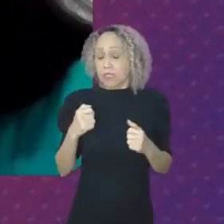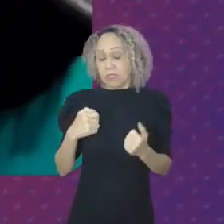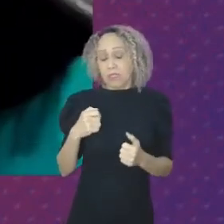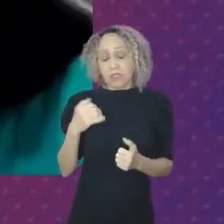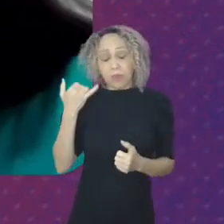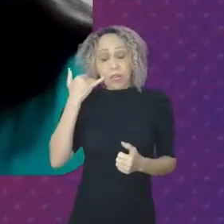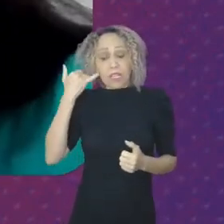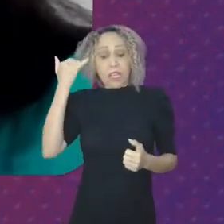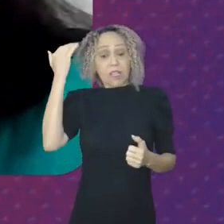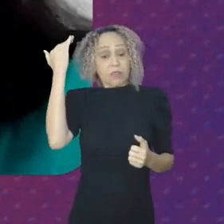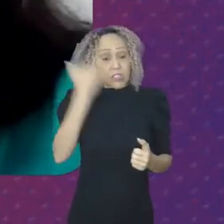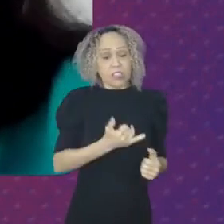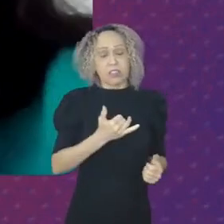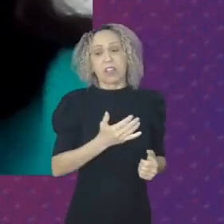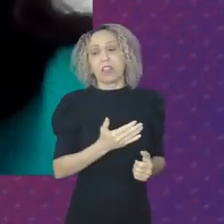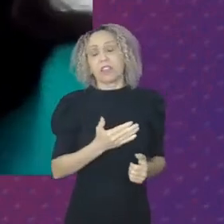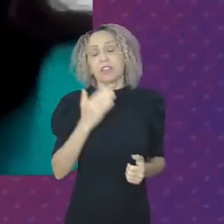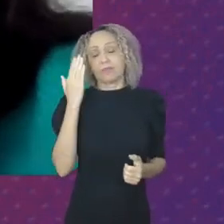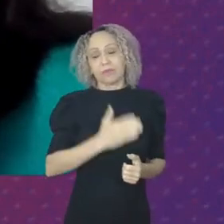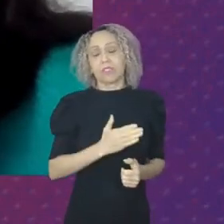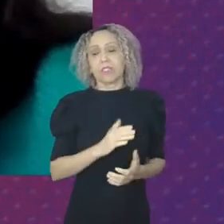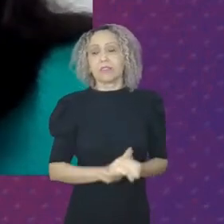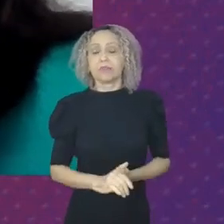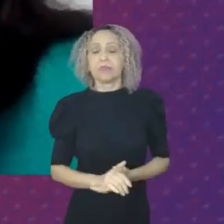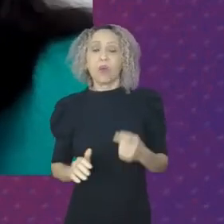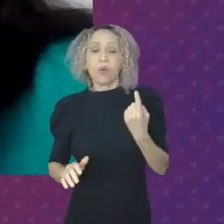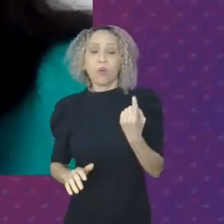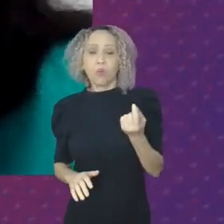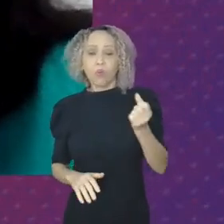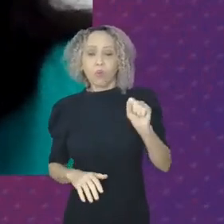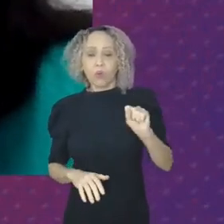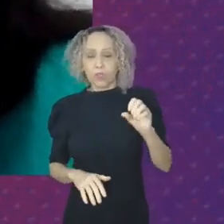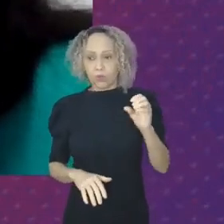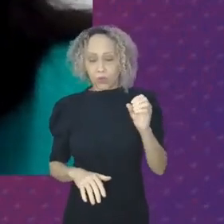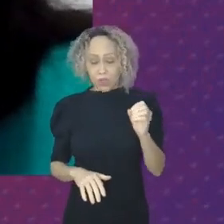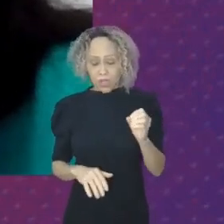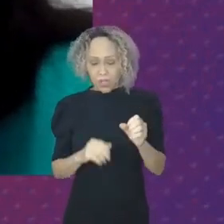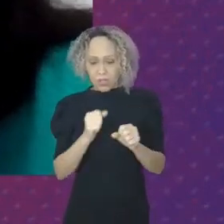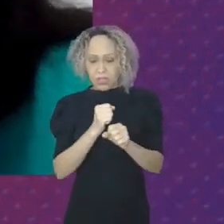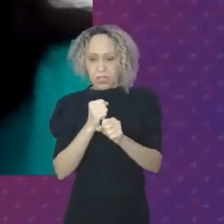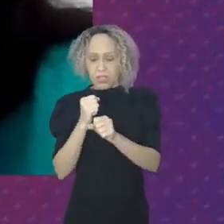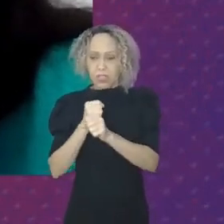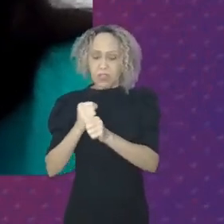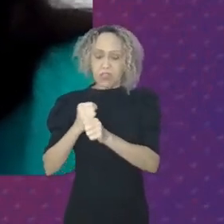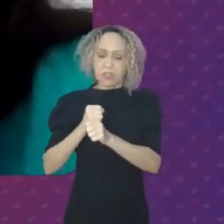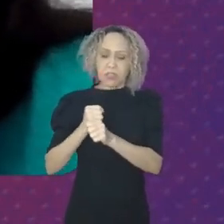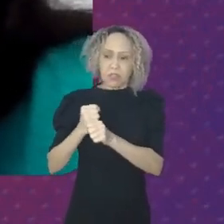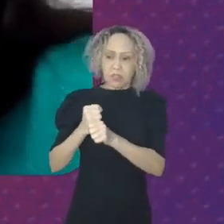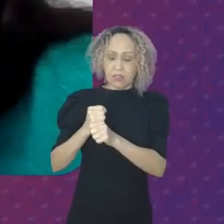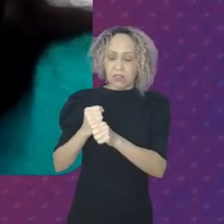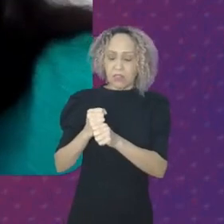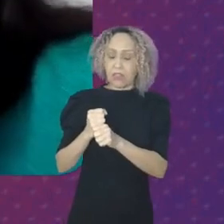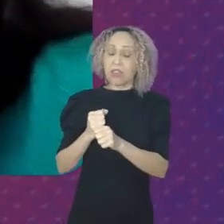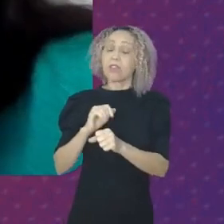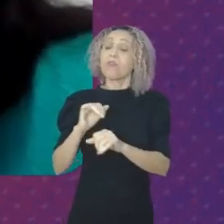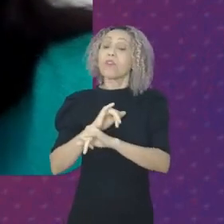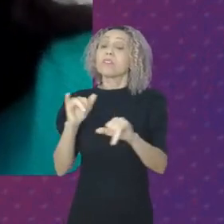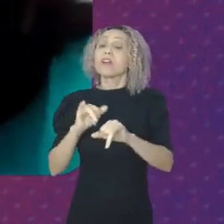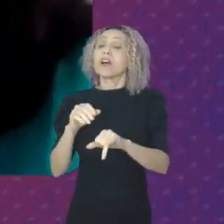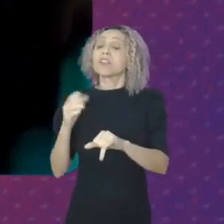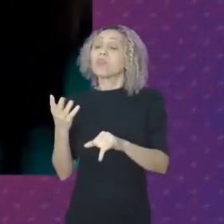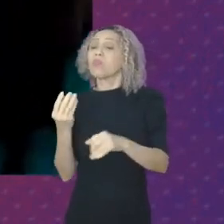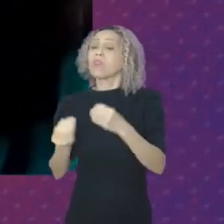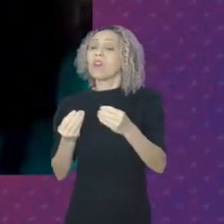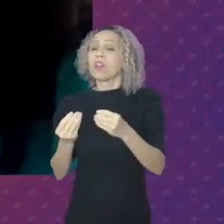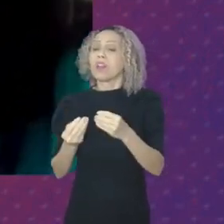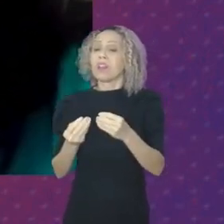socorro. Né? Então, 180, que foi disseminado nos últimos anos como um ligue denúncia, na